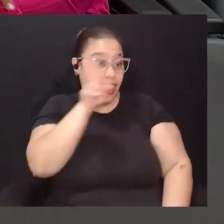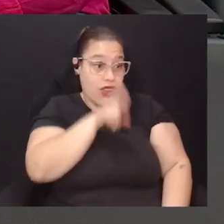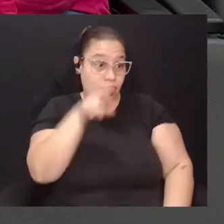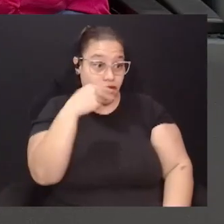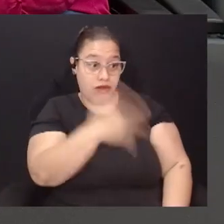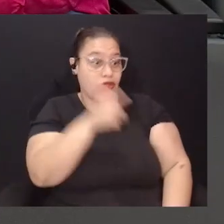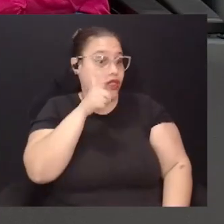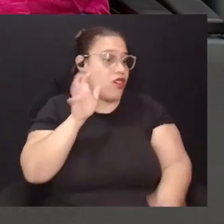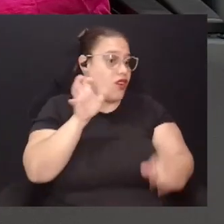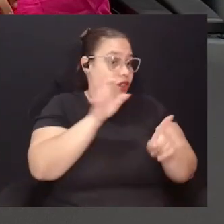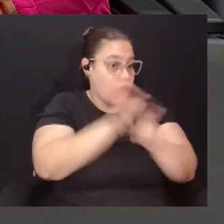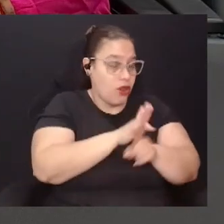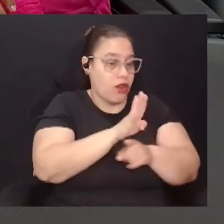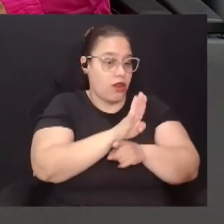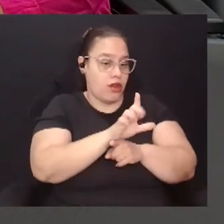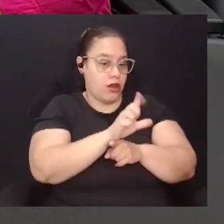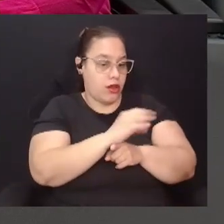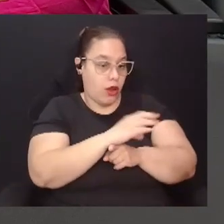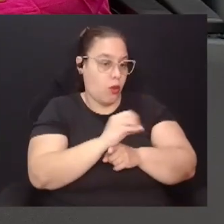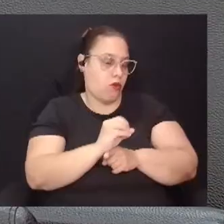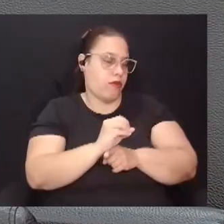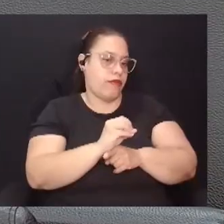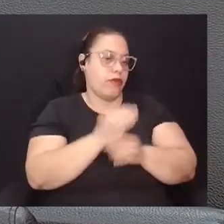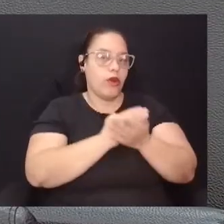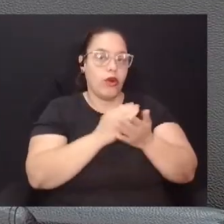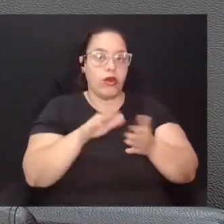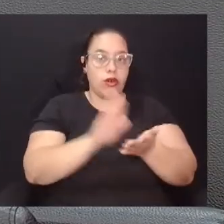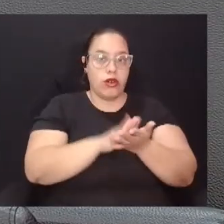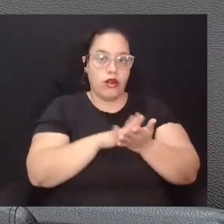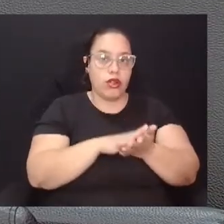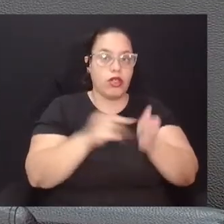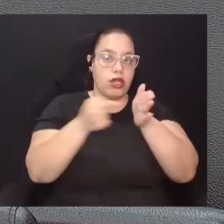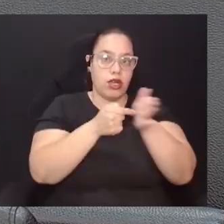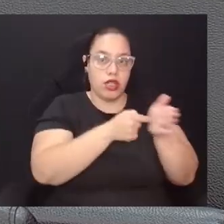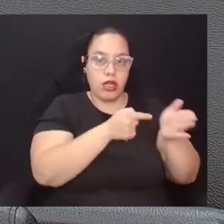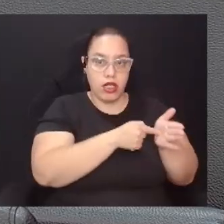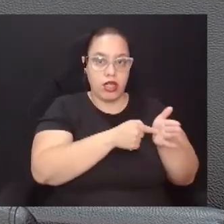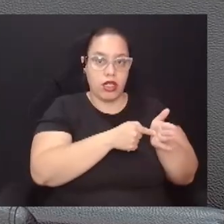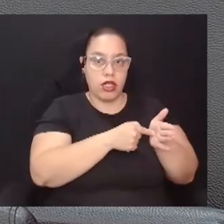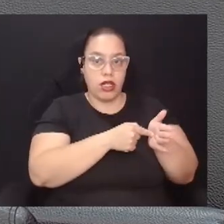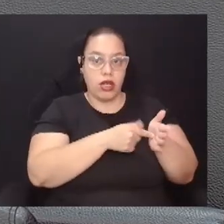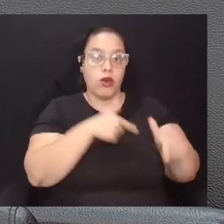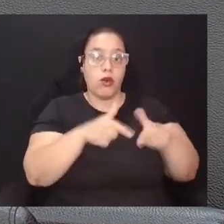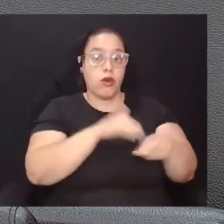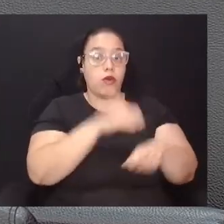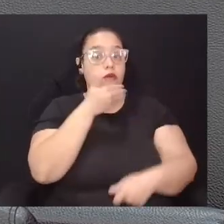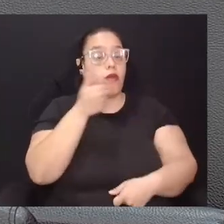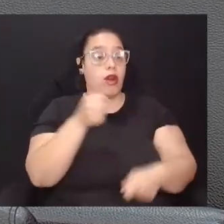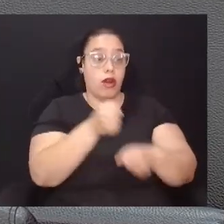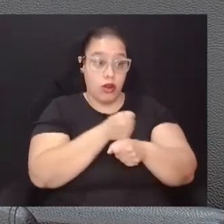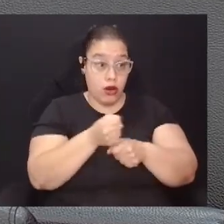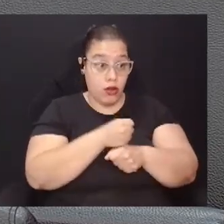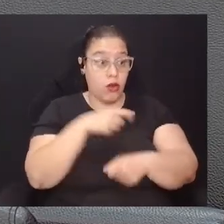começam a usar delas para perseguir os blocos. Então, começou o ensaio, começa a ter denúncia, e essa é uma das coisas que a gente quer poder trabalhar um